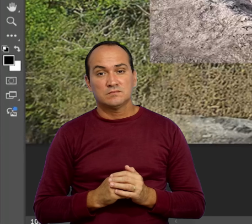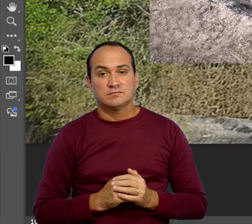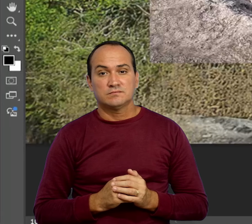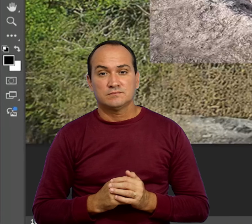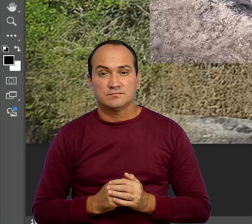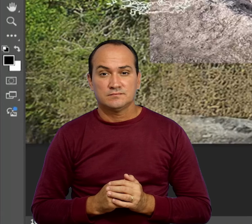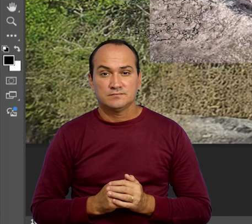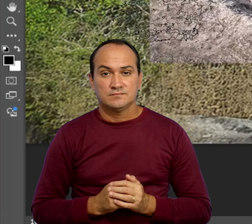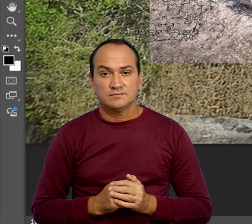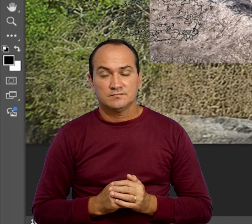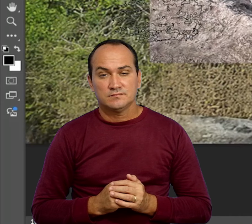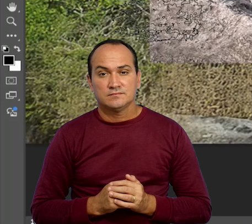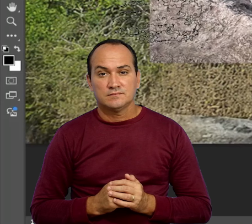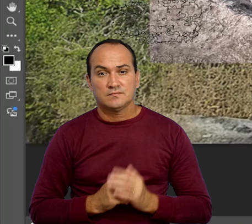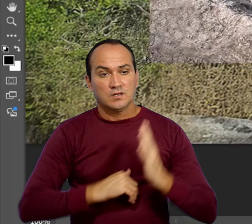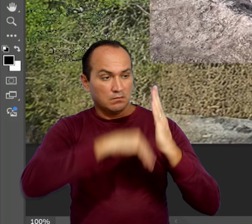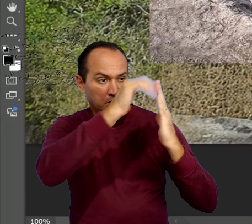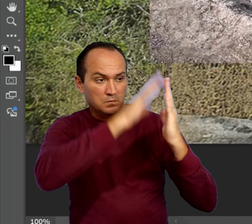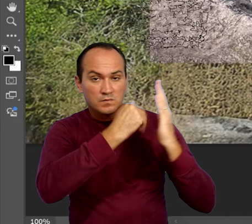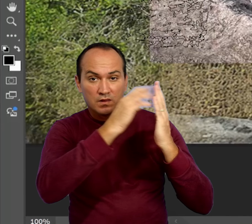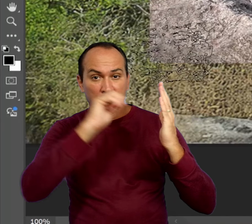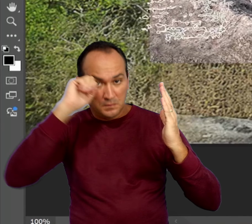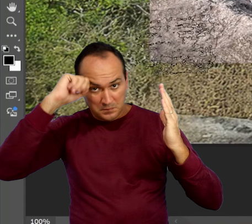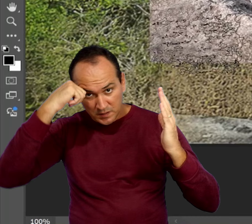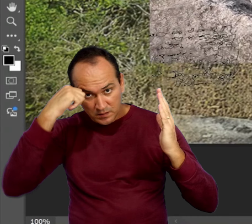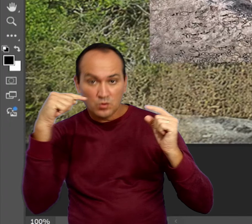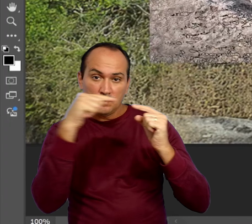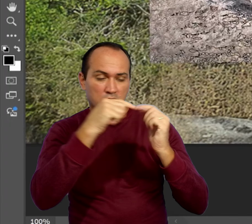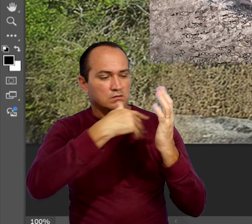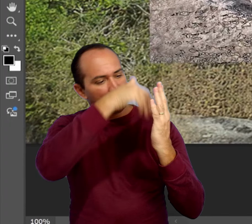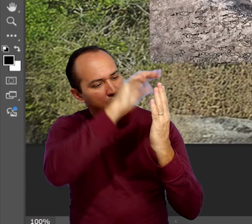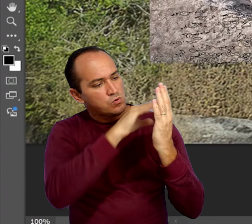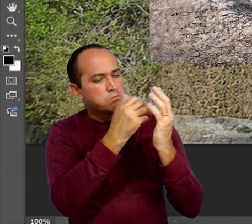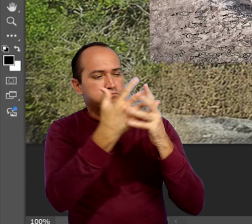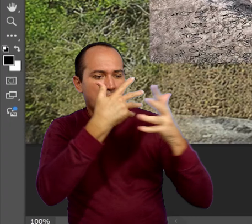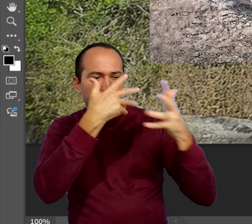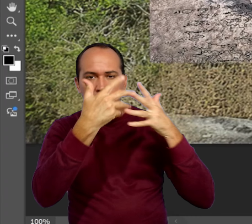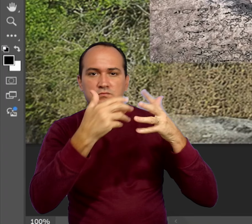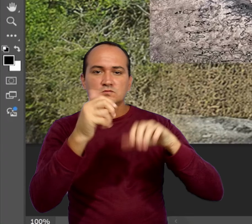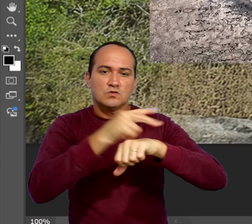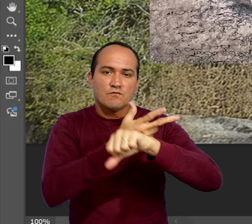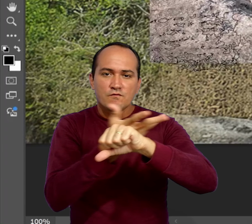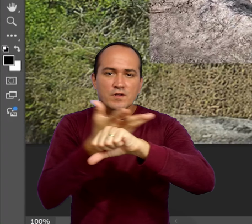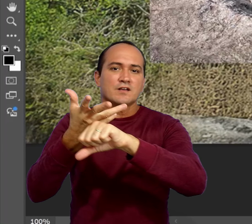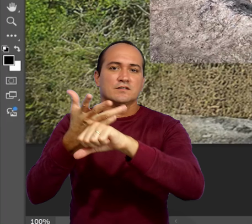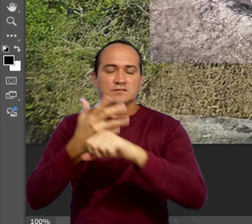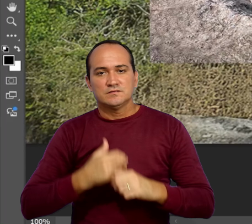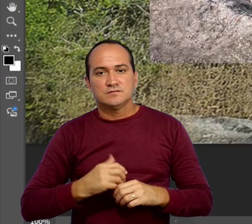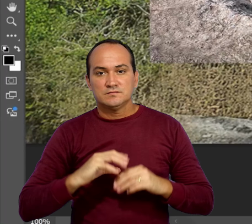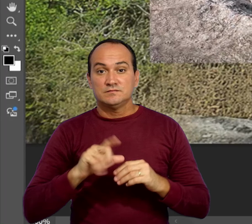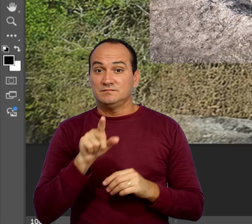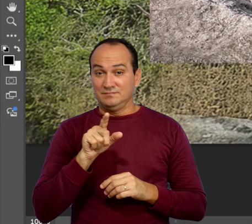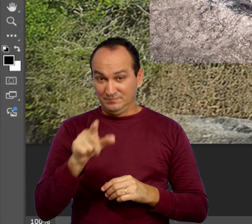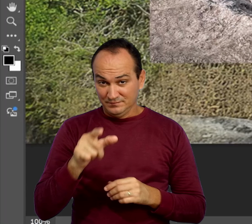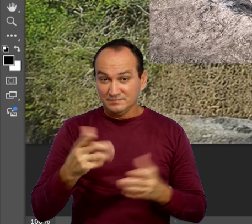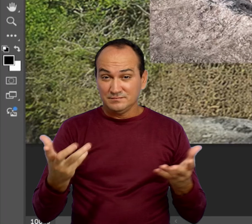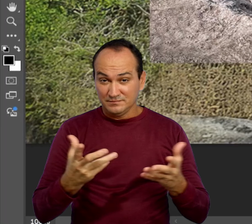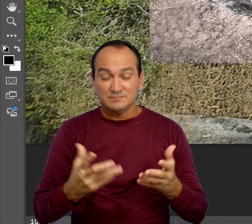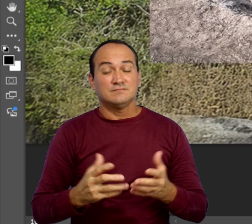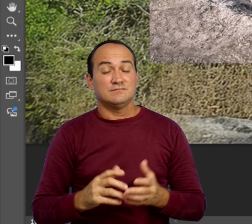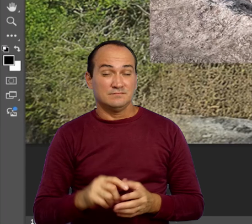digamos assim, o conteúdo original da foto. Então, basicamente, onde eu pintar de preto vai ficar transparente, vai aparecer que está por baixo, que no caso é a vegetação. Então, só que